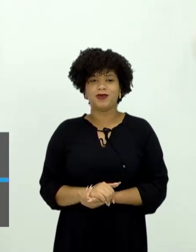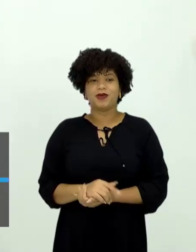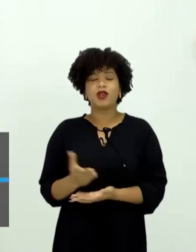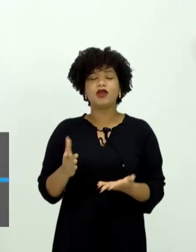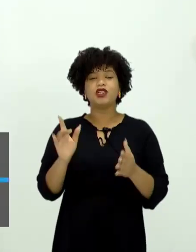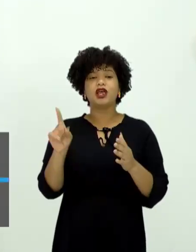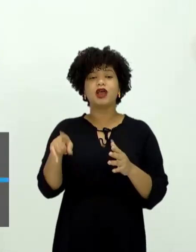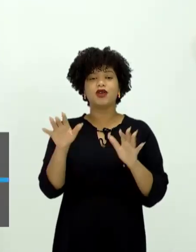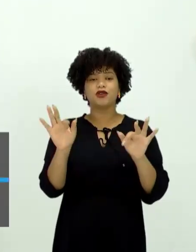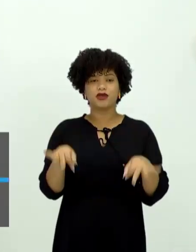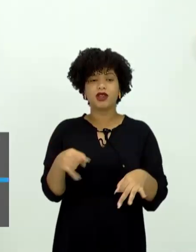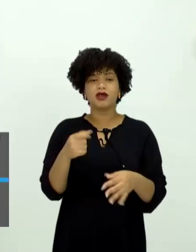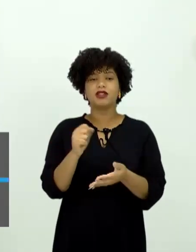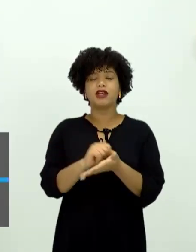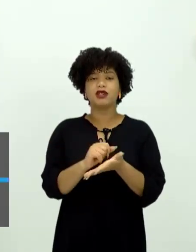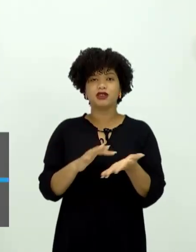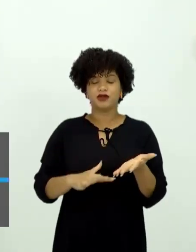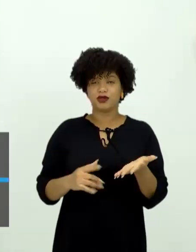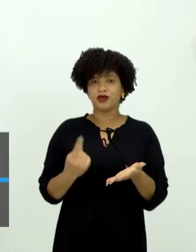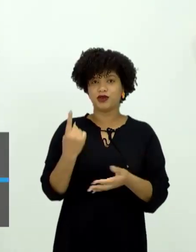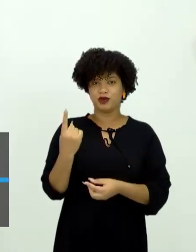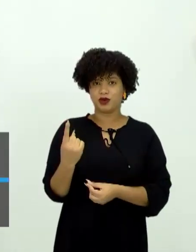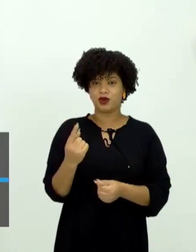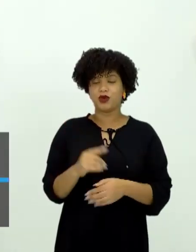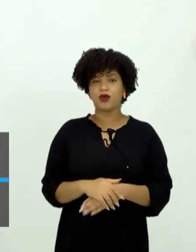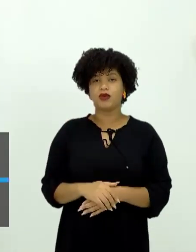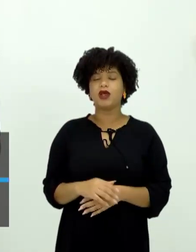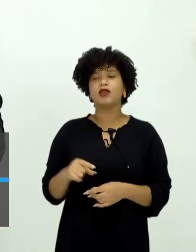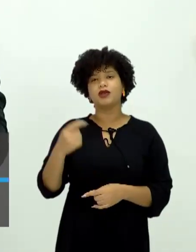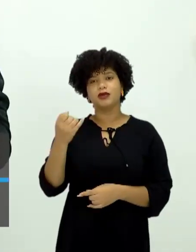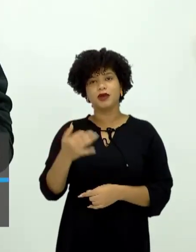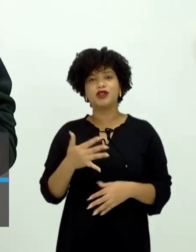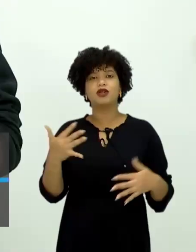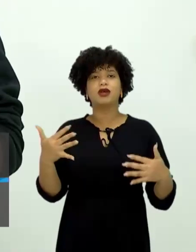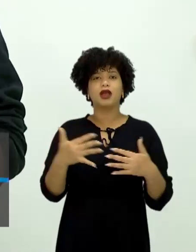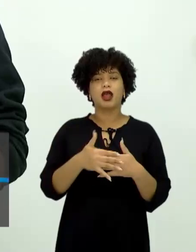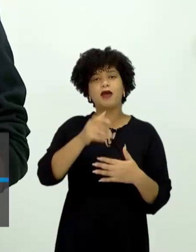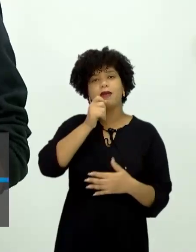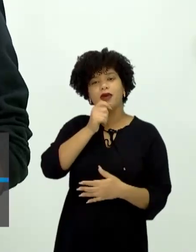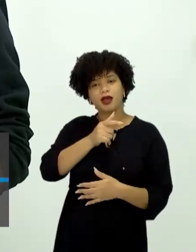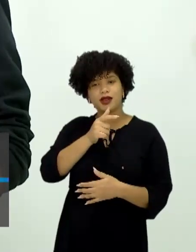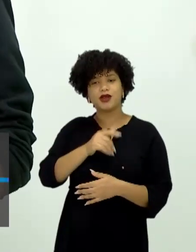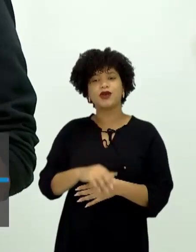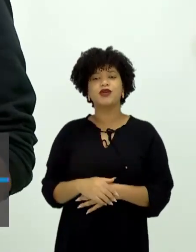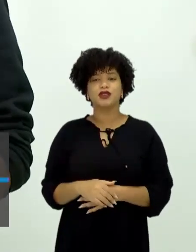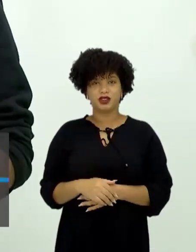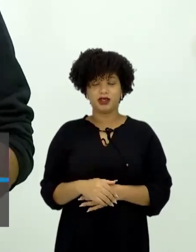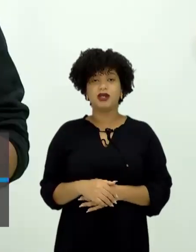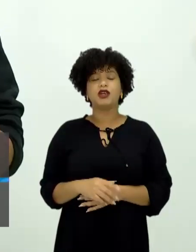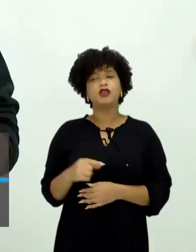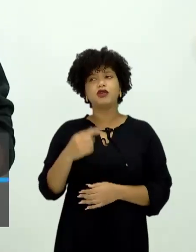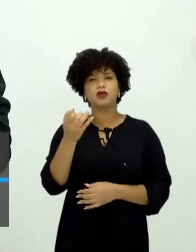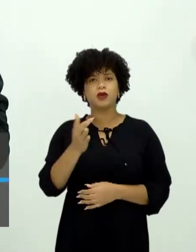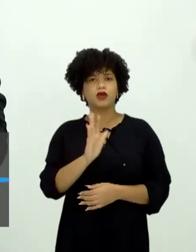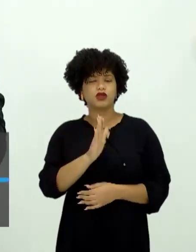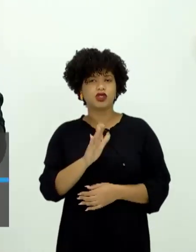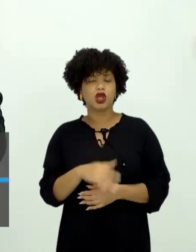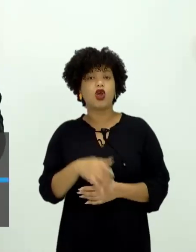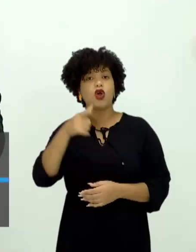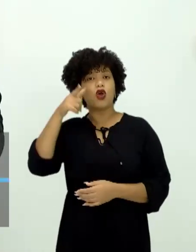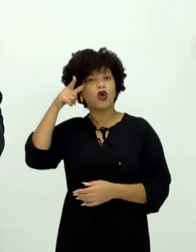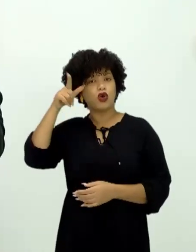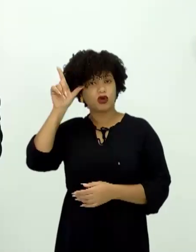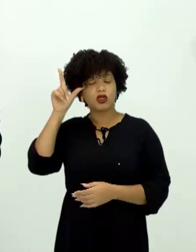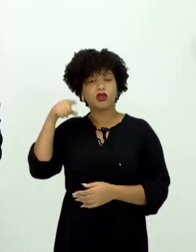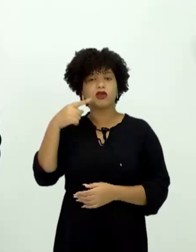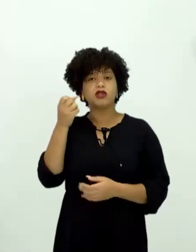sequência de atividade 1, Então a gente está falamos de paródia, Durante essa sequência falamos uma vez de paródia, ontem falamos de